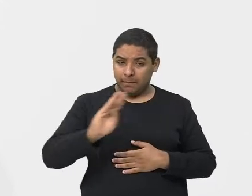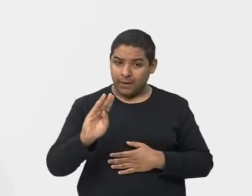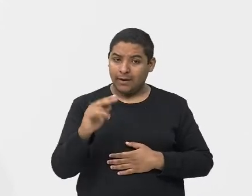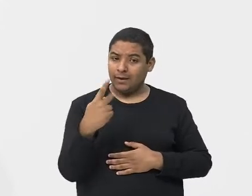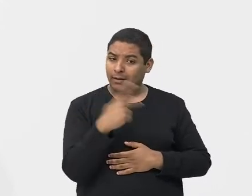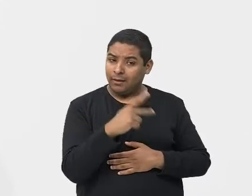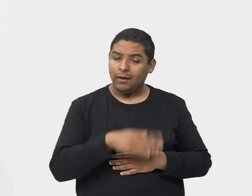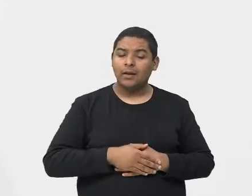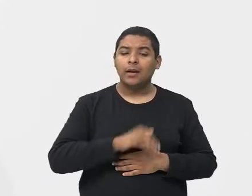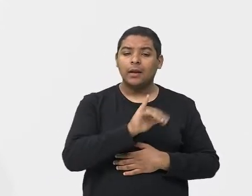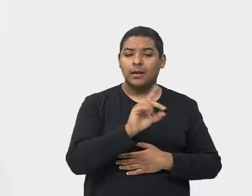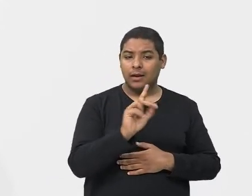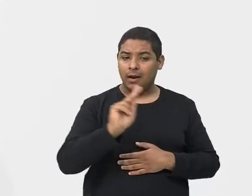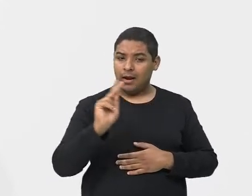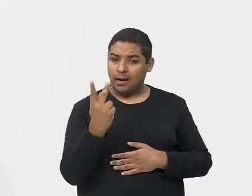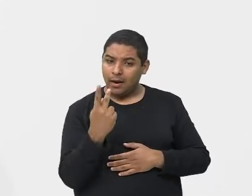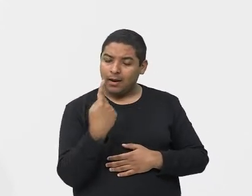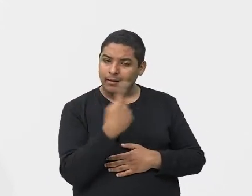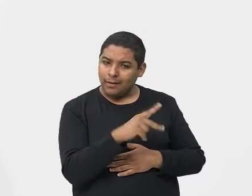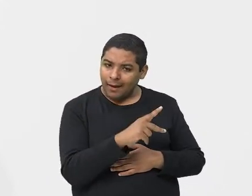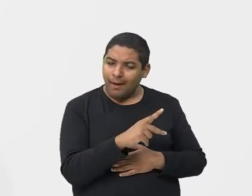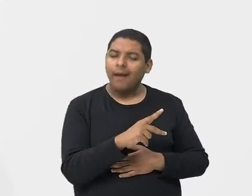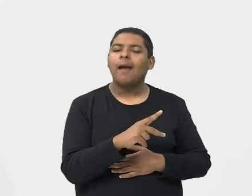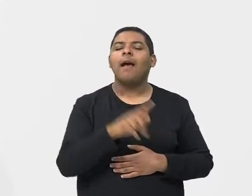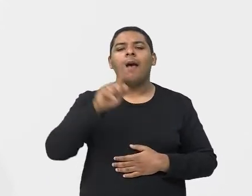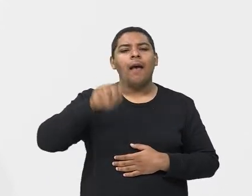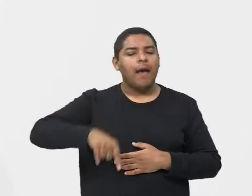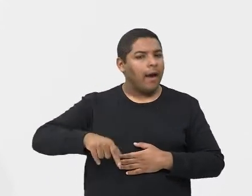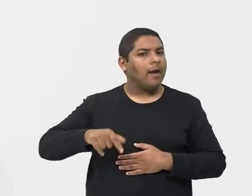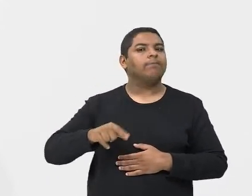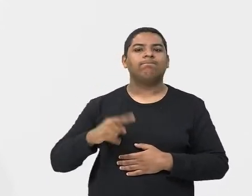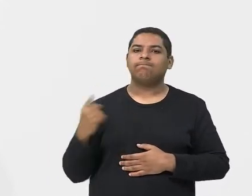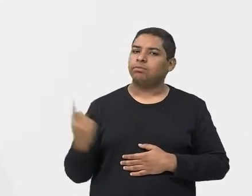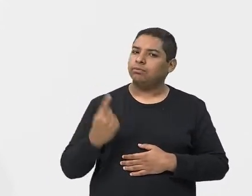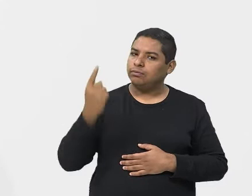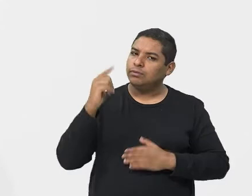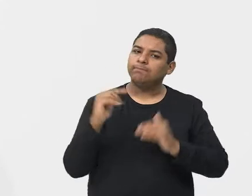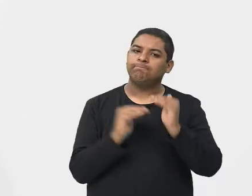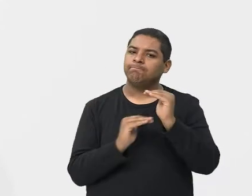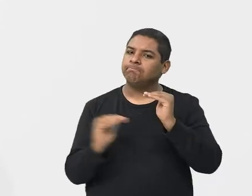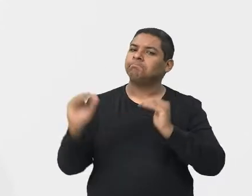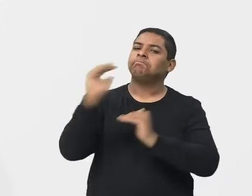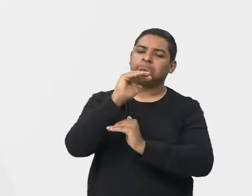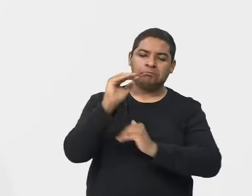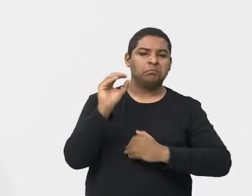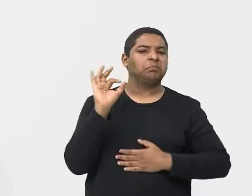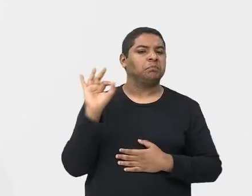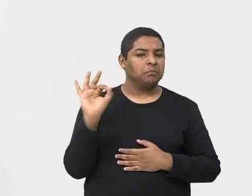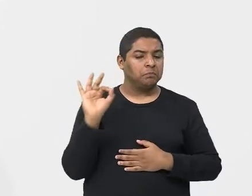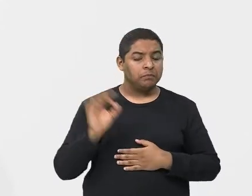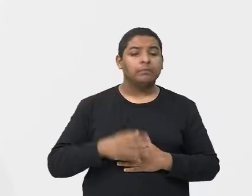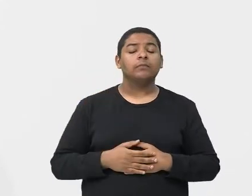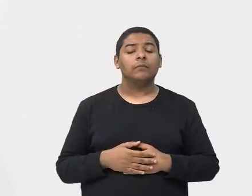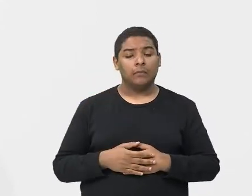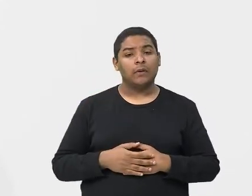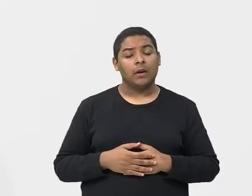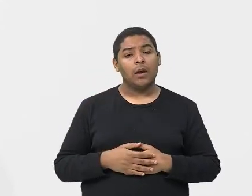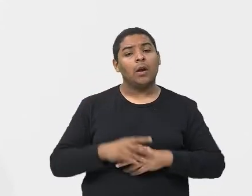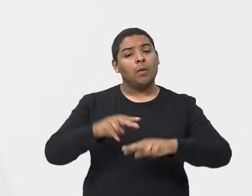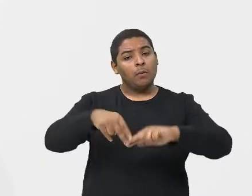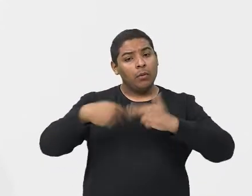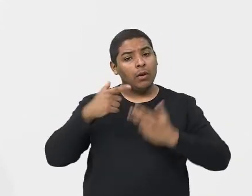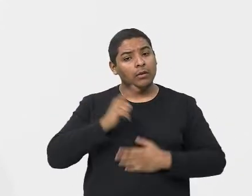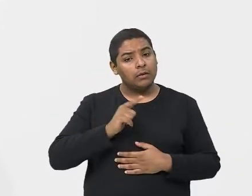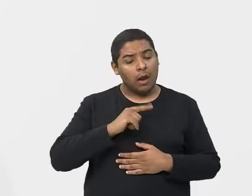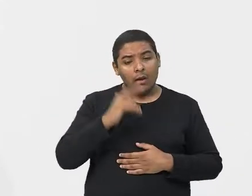o índice de desenvolvimento humano, eles acabam sendo bastante elevados, então isso chama muito a atenção aí